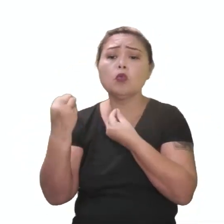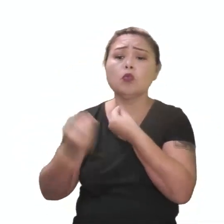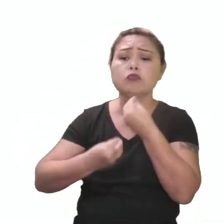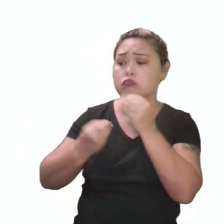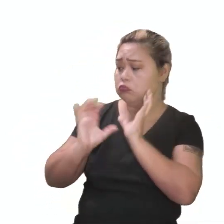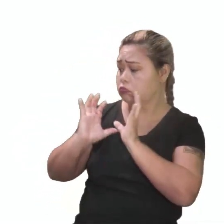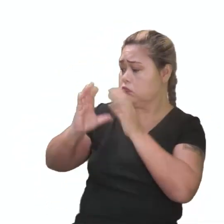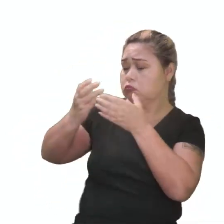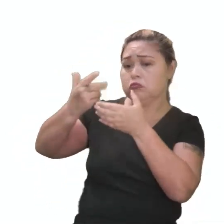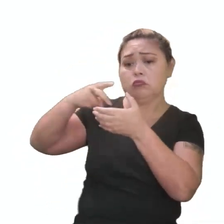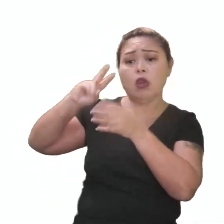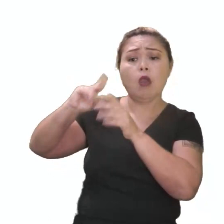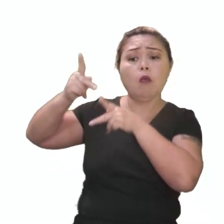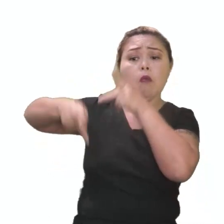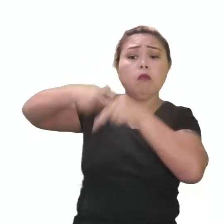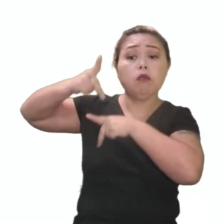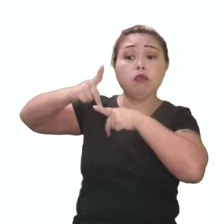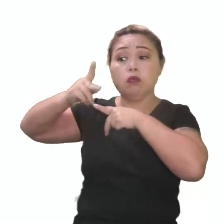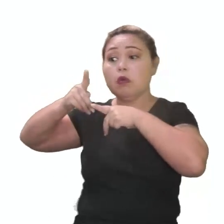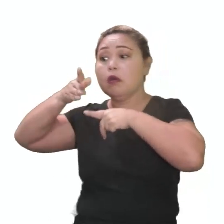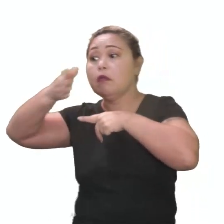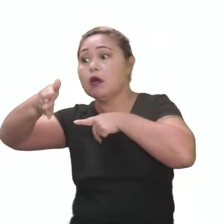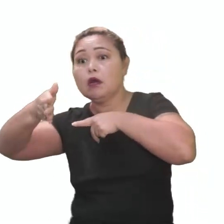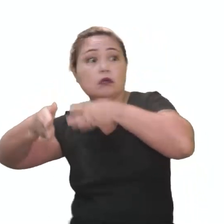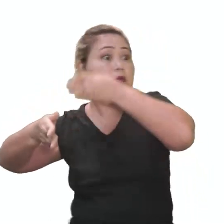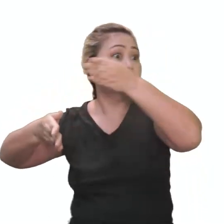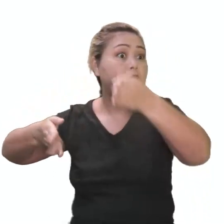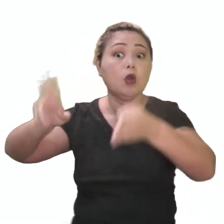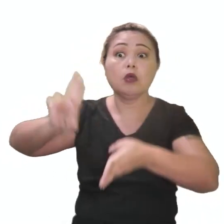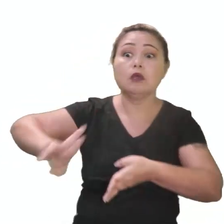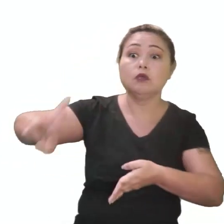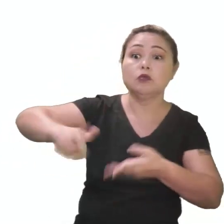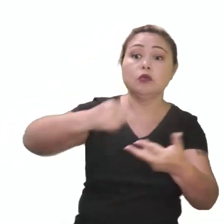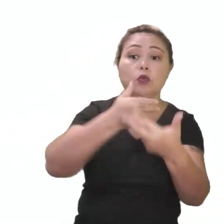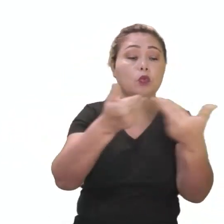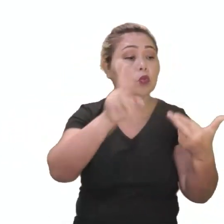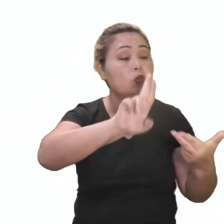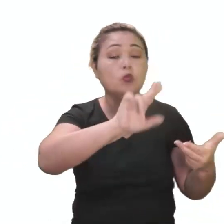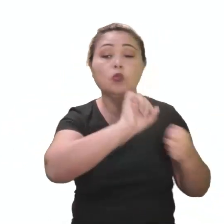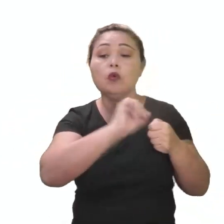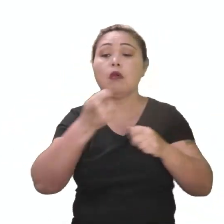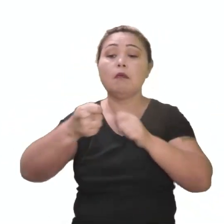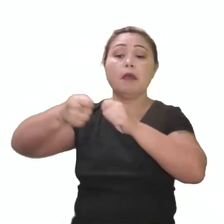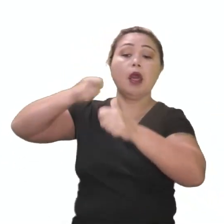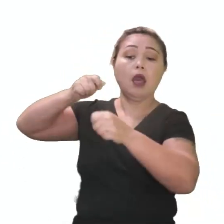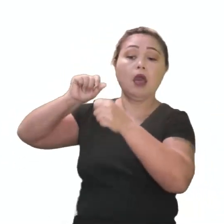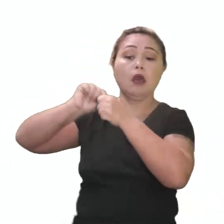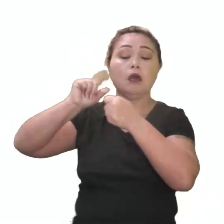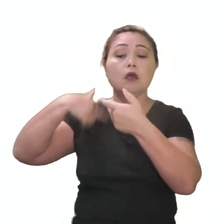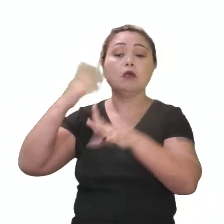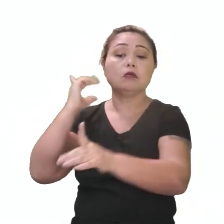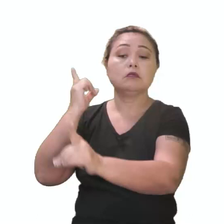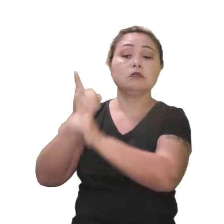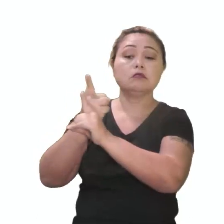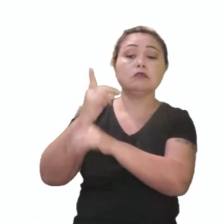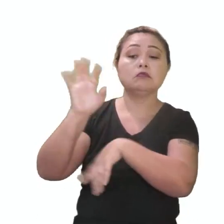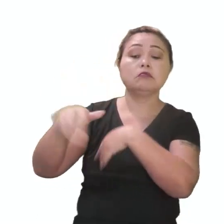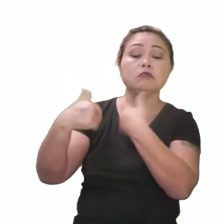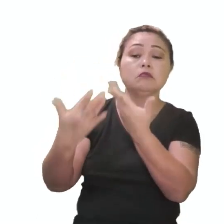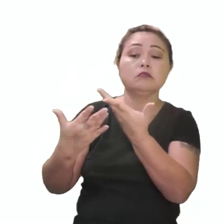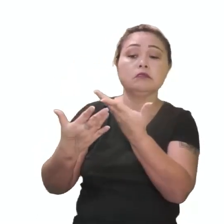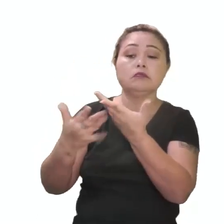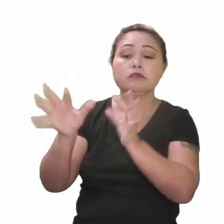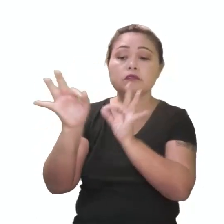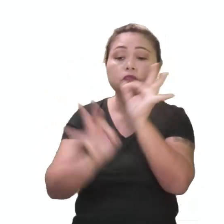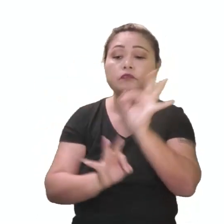essas civilizações, esses povos migravam, o que eles utilizavam para caçar, quando eles descobriram a questão